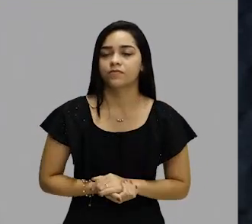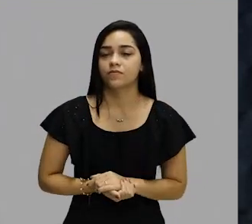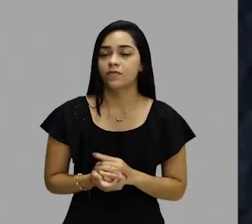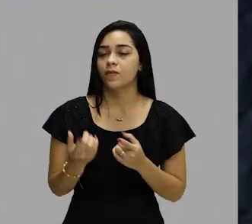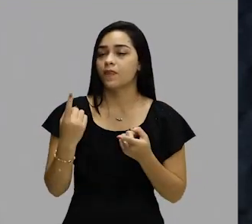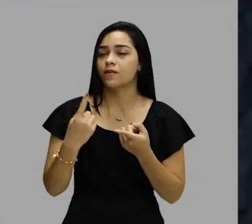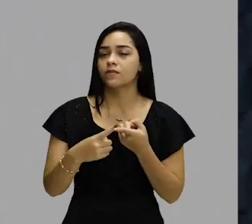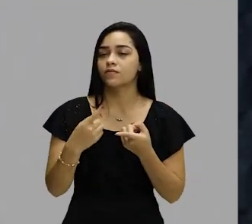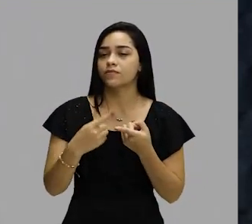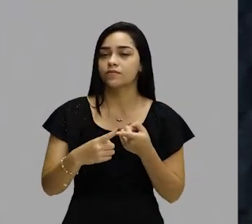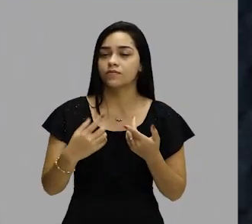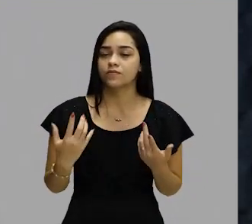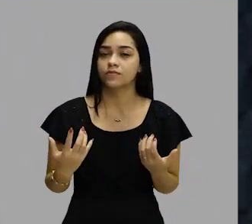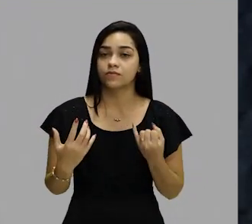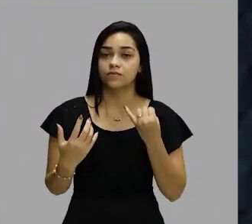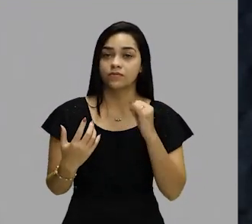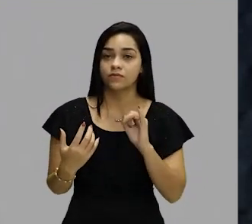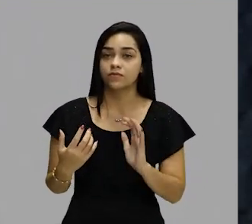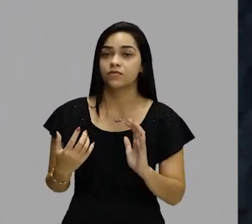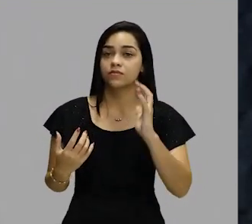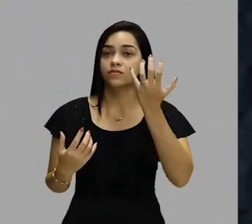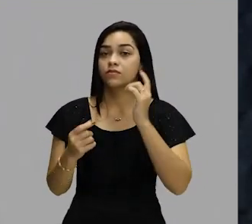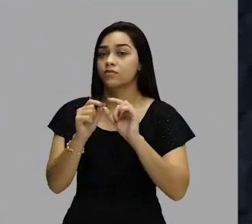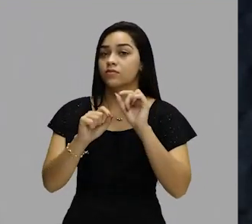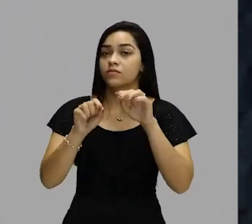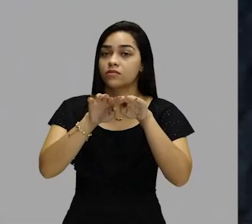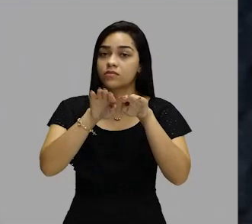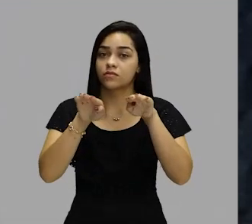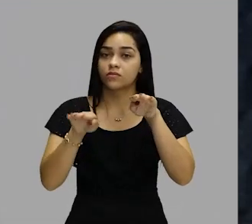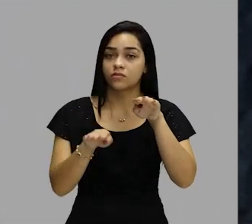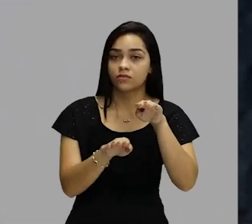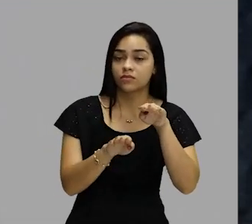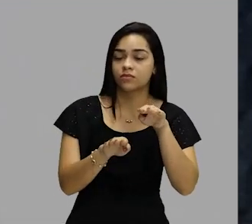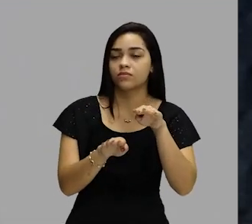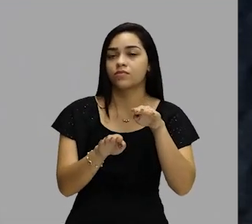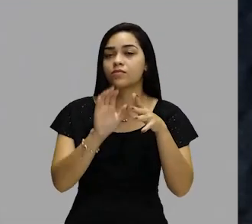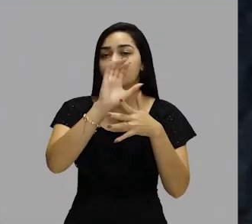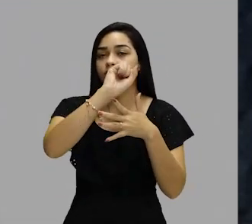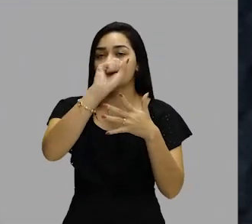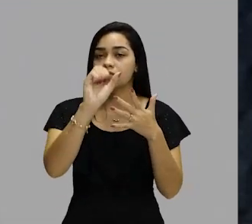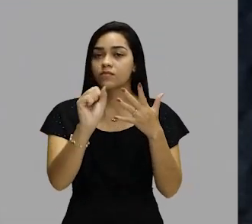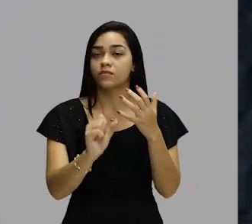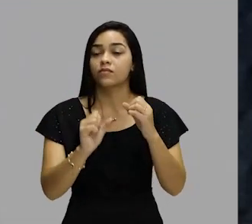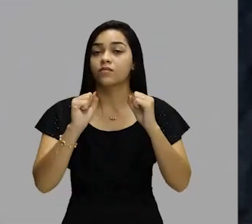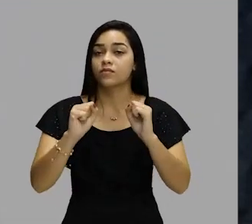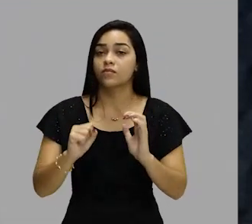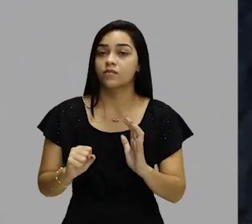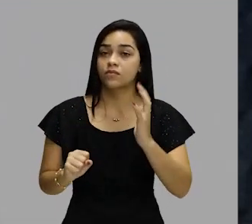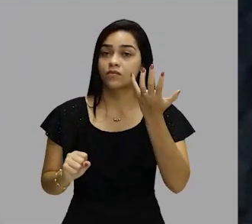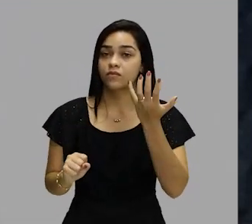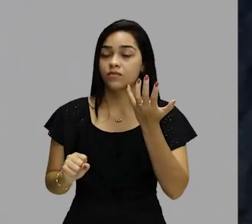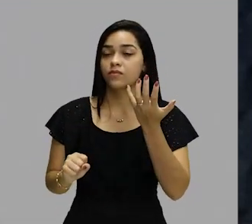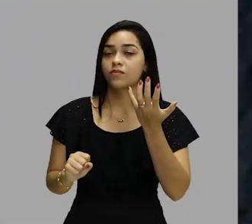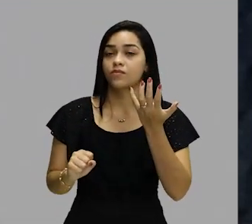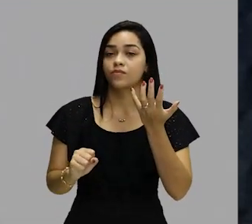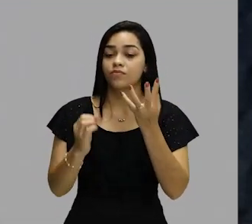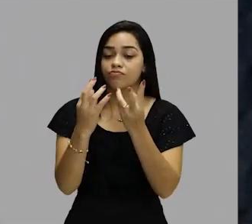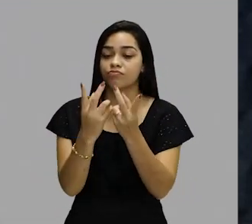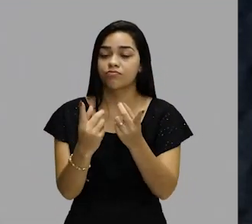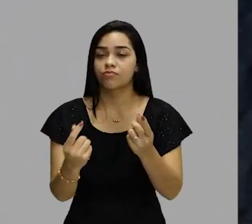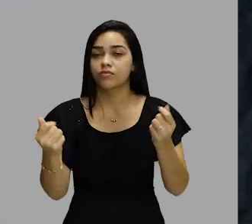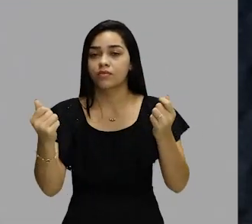Porque se acontecer desequilíbrio nas cadeias alimentares, pode ocorrer extinção de